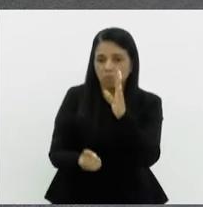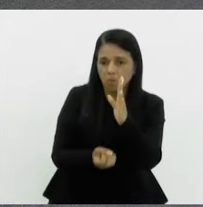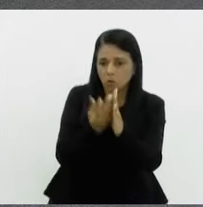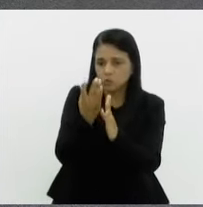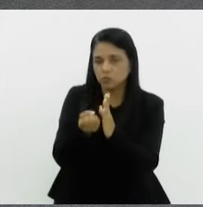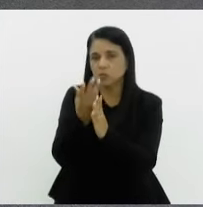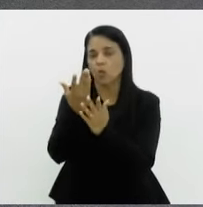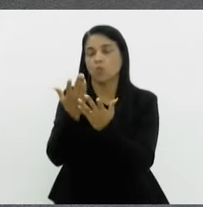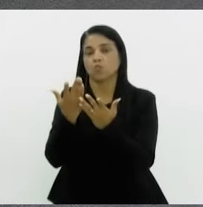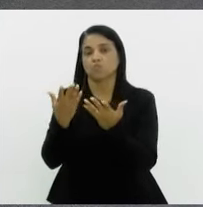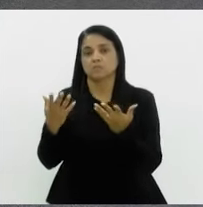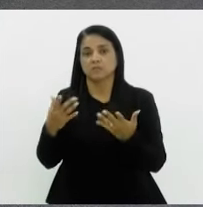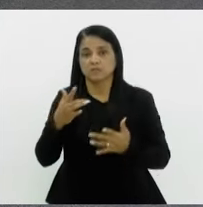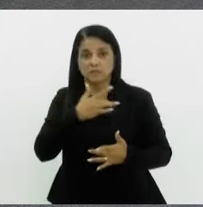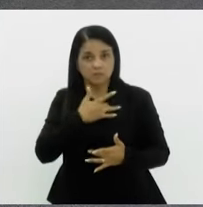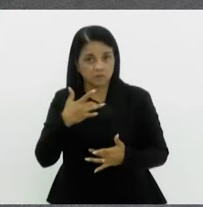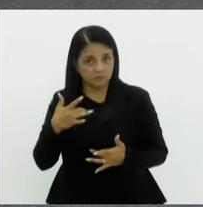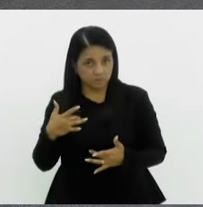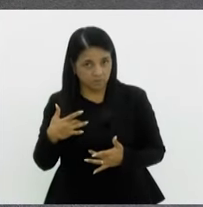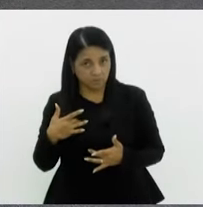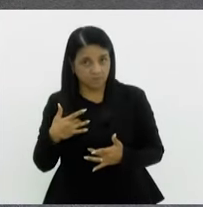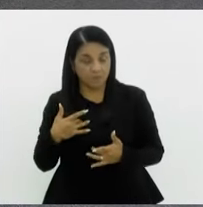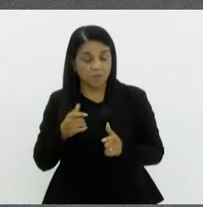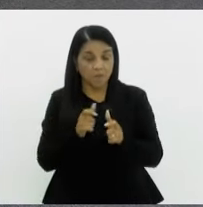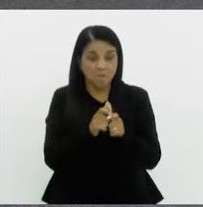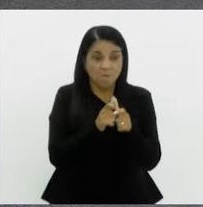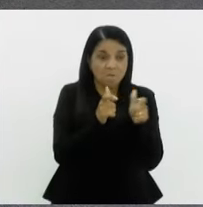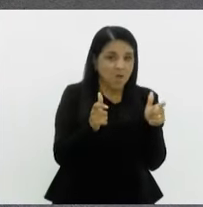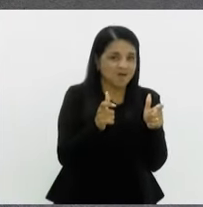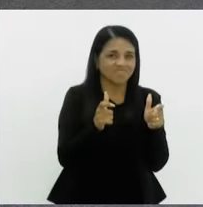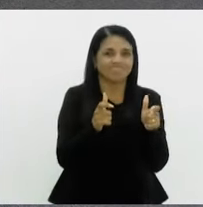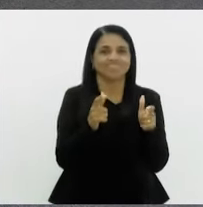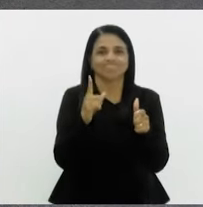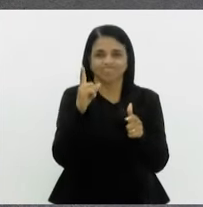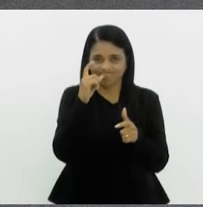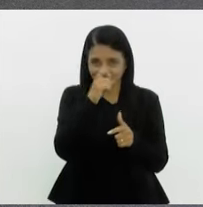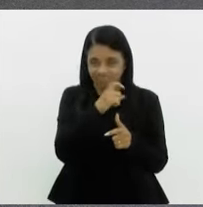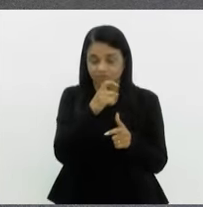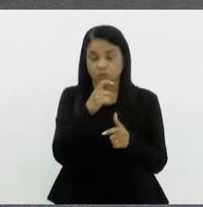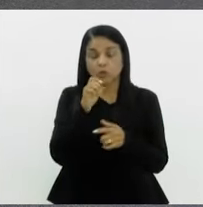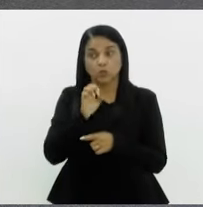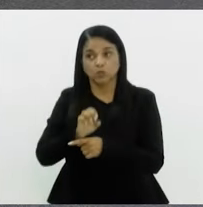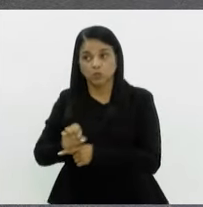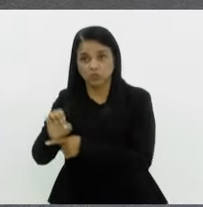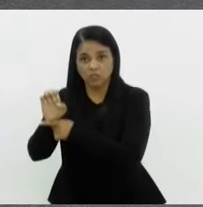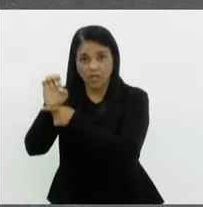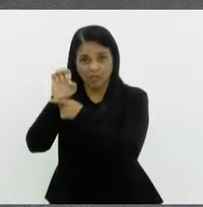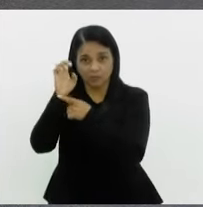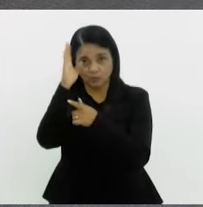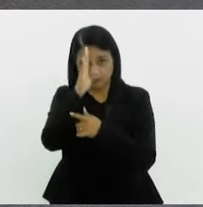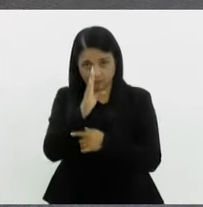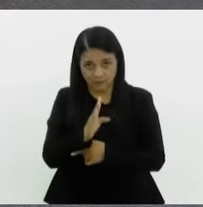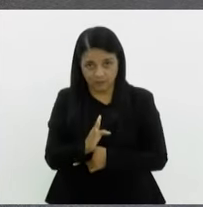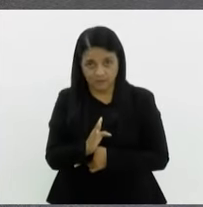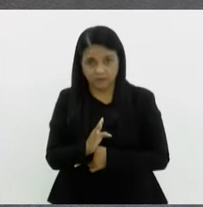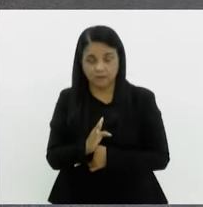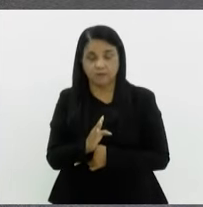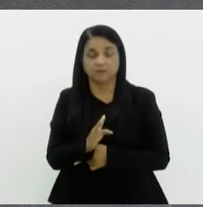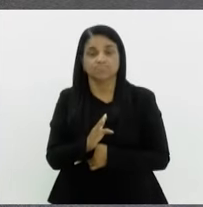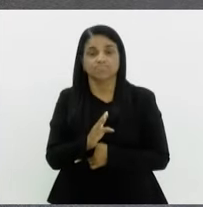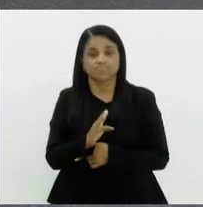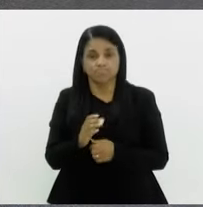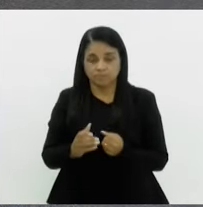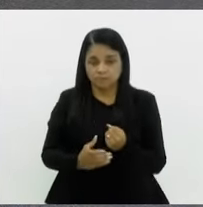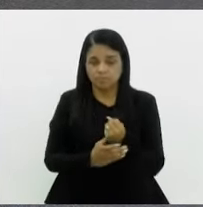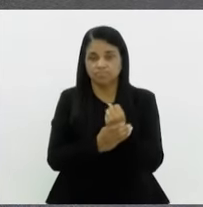saudável. Mas a grande parte não acontece isso. O Estado brasileiro é que mantém o